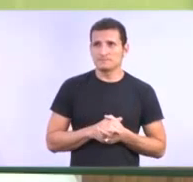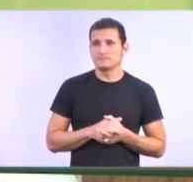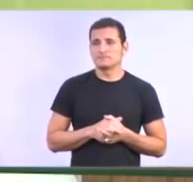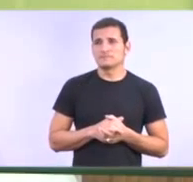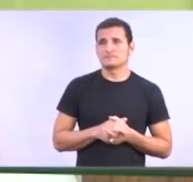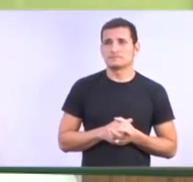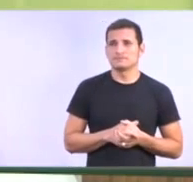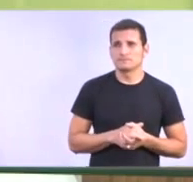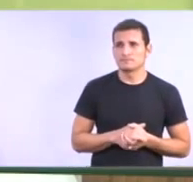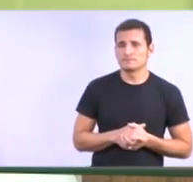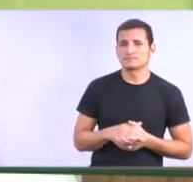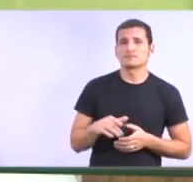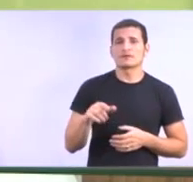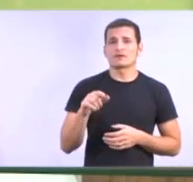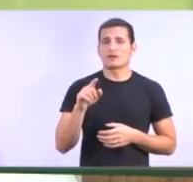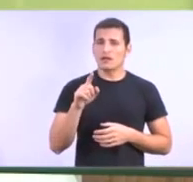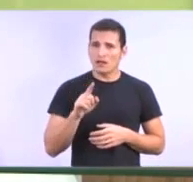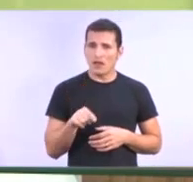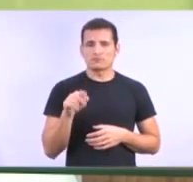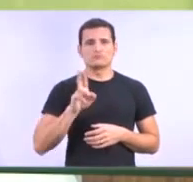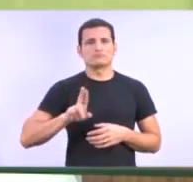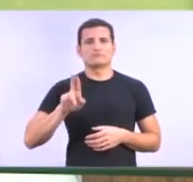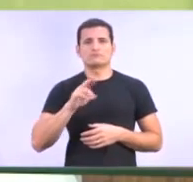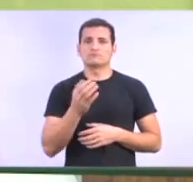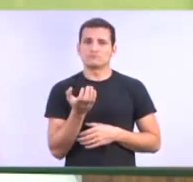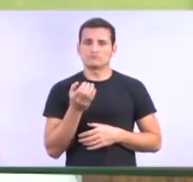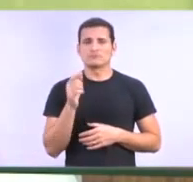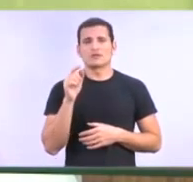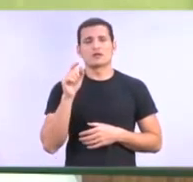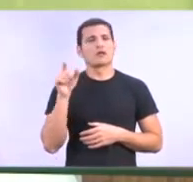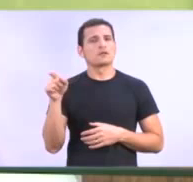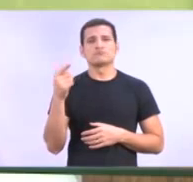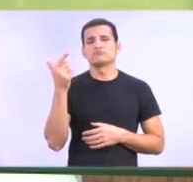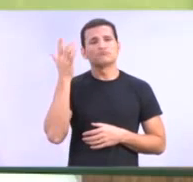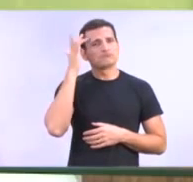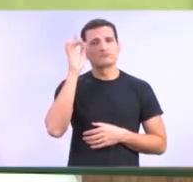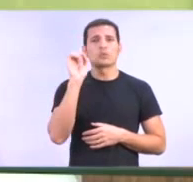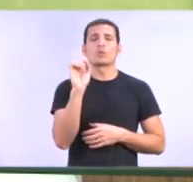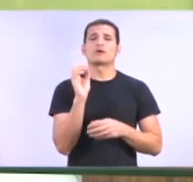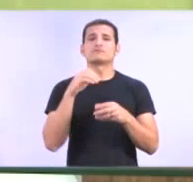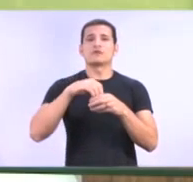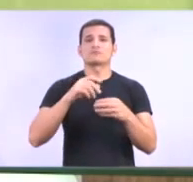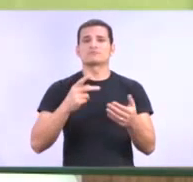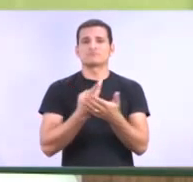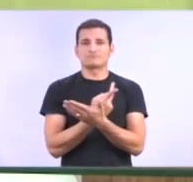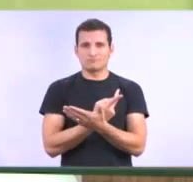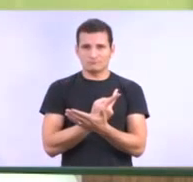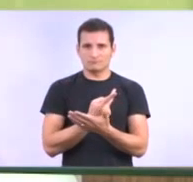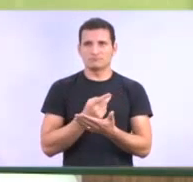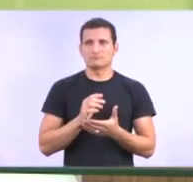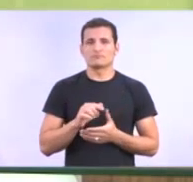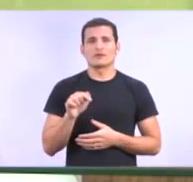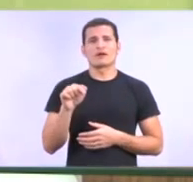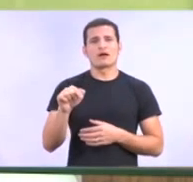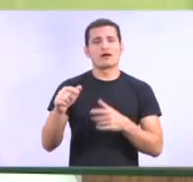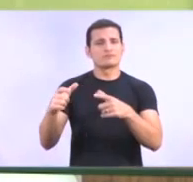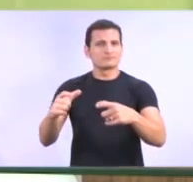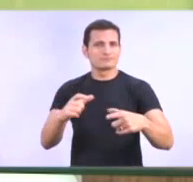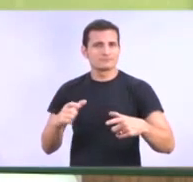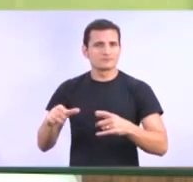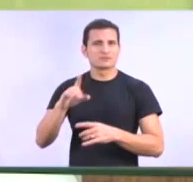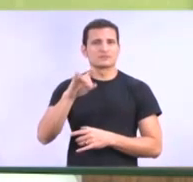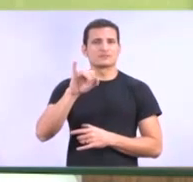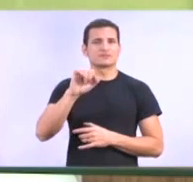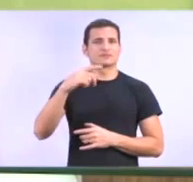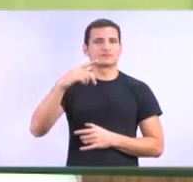isso é o que o usuário quer. Ele não sabe o que ocorre nesse intervalo. Esse intervalo são os dispositivos de rede que